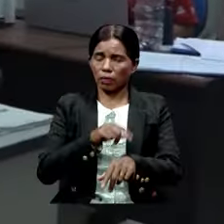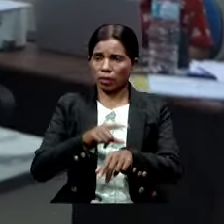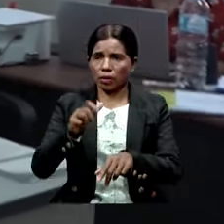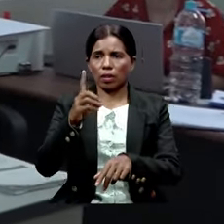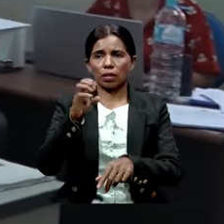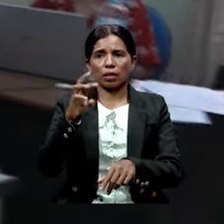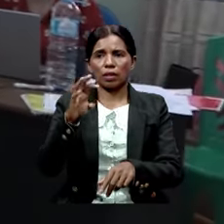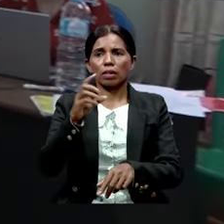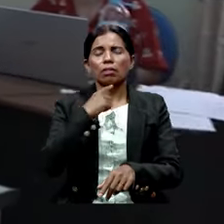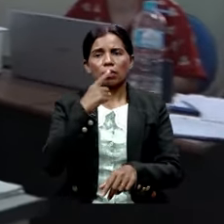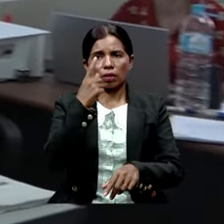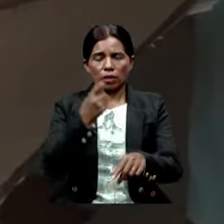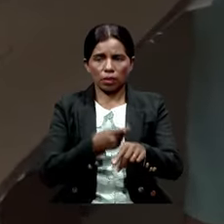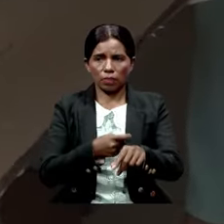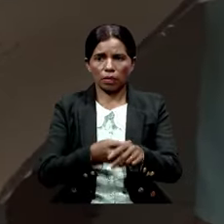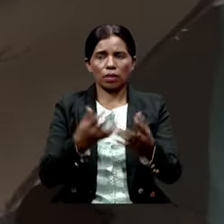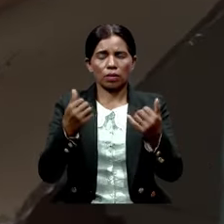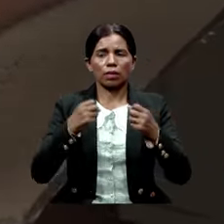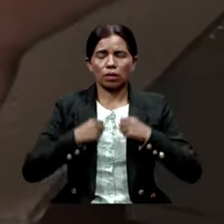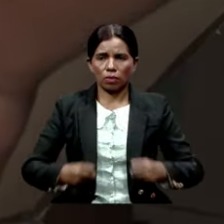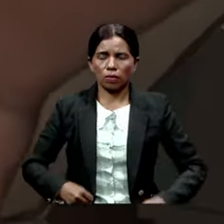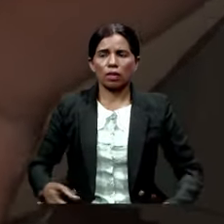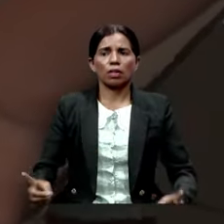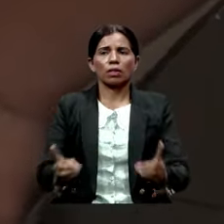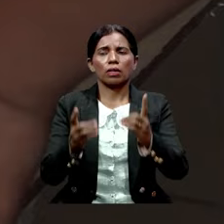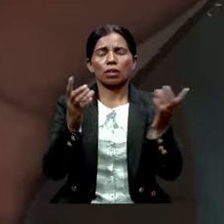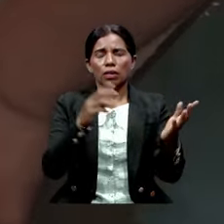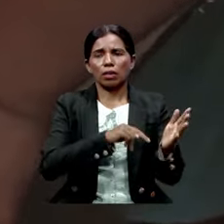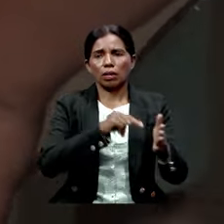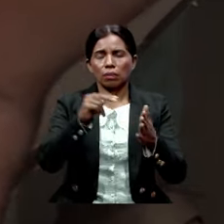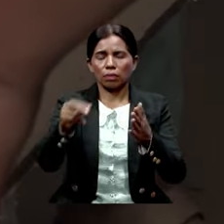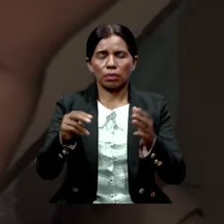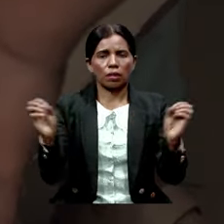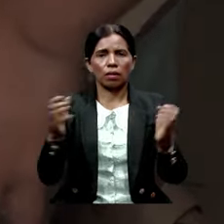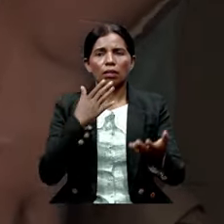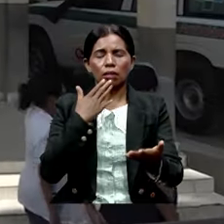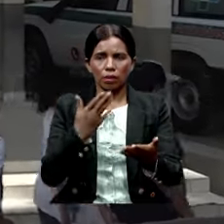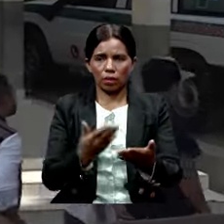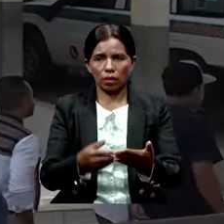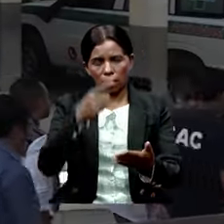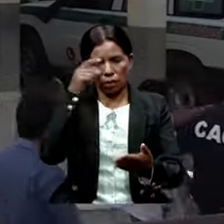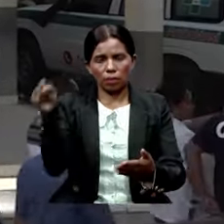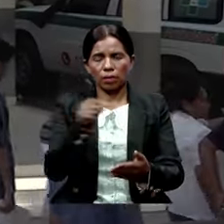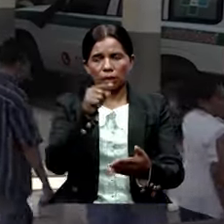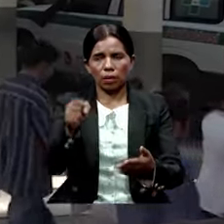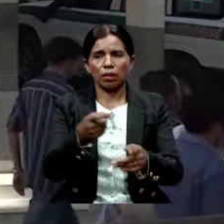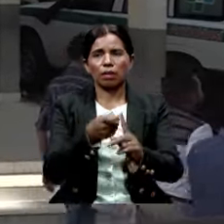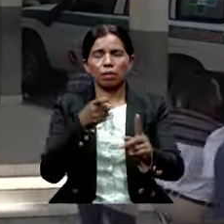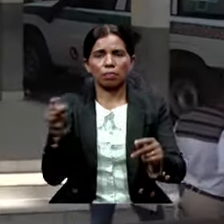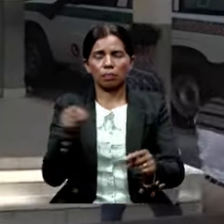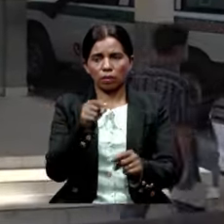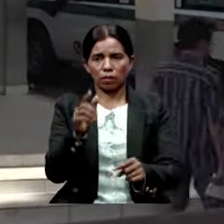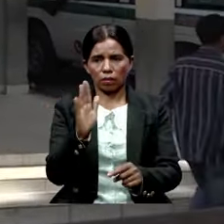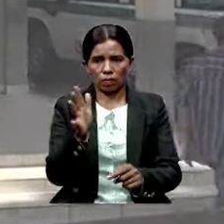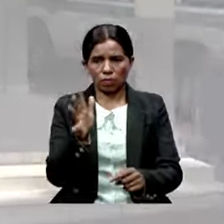Costa reconhece situação nebe parte saúde enfrenta tamo ona ia nível nebe la saudável tamo percentagem menos o si por cento